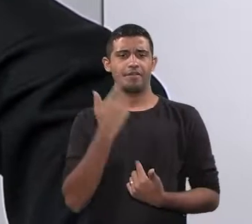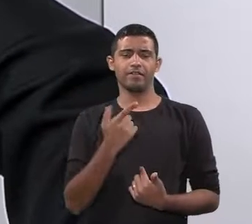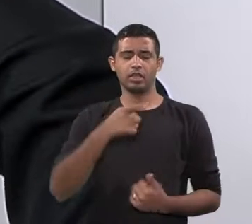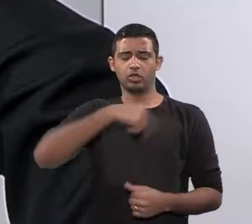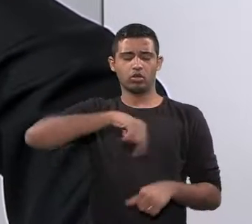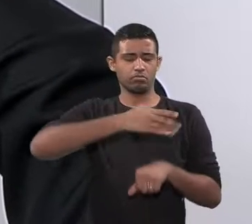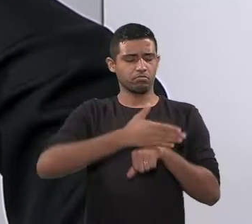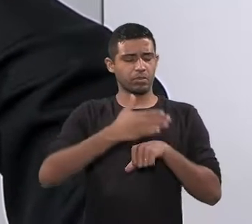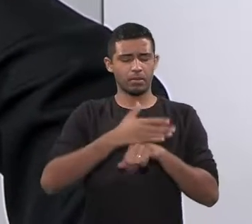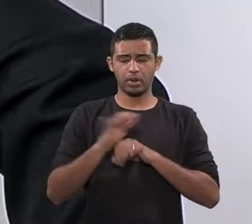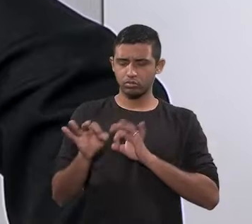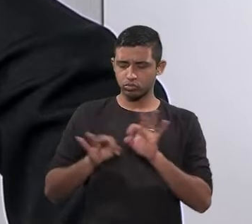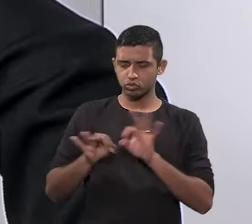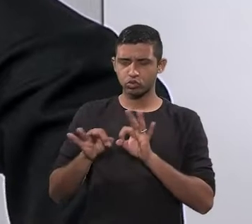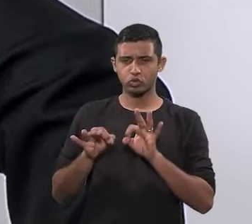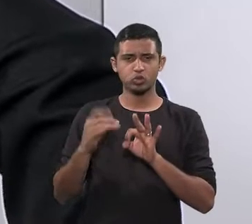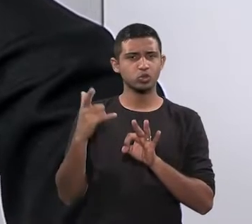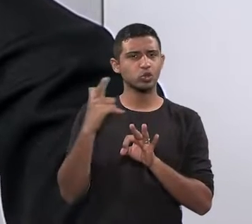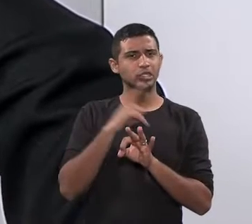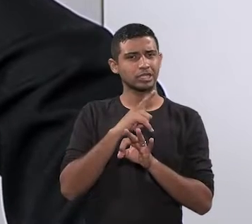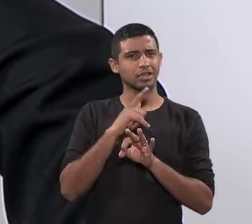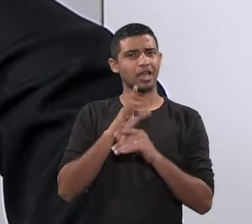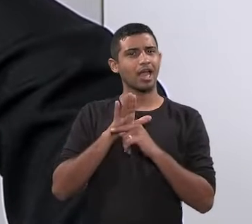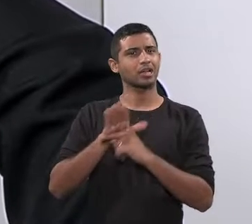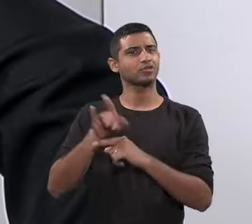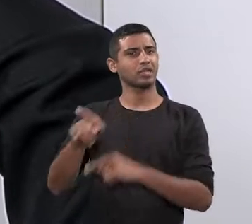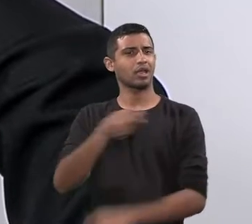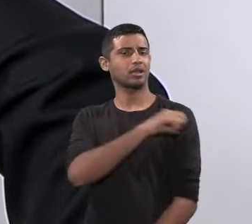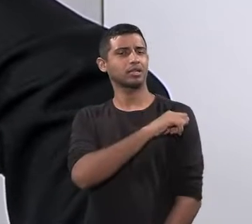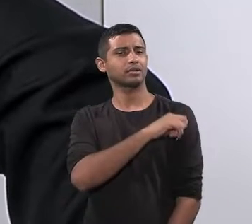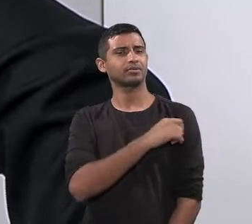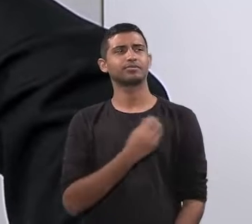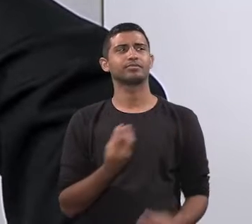com essa prática, dar ao aluno